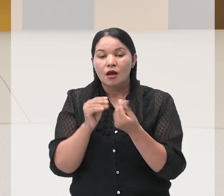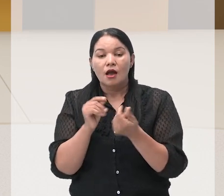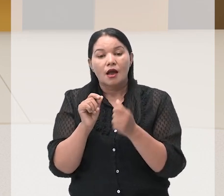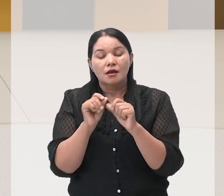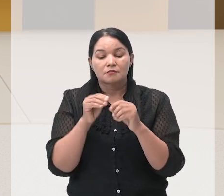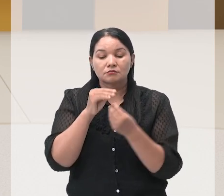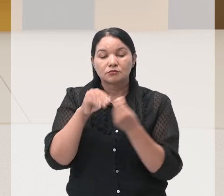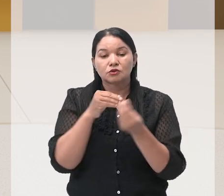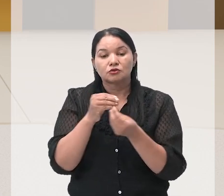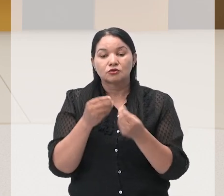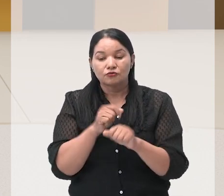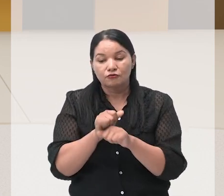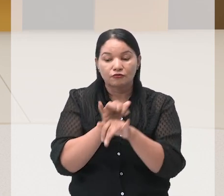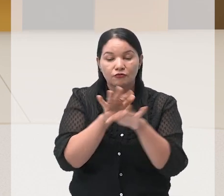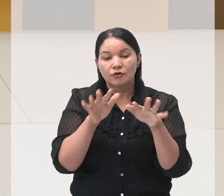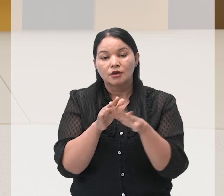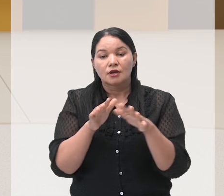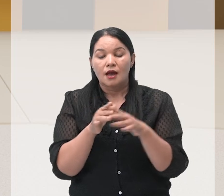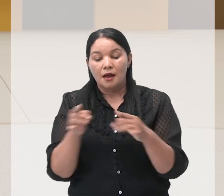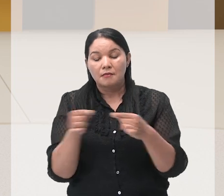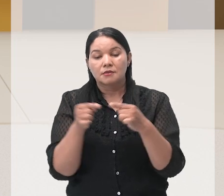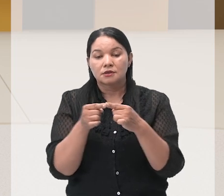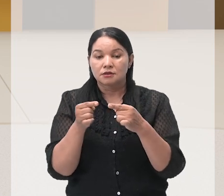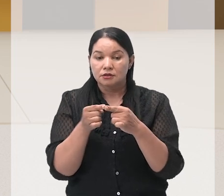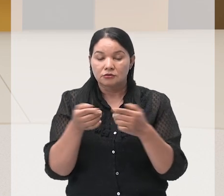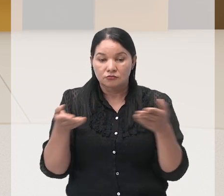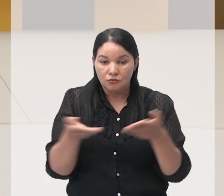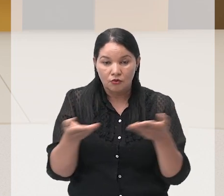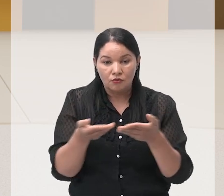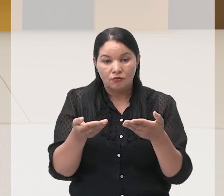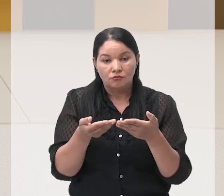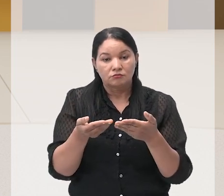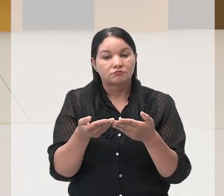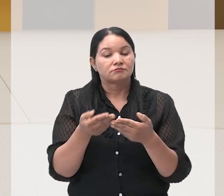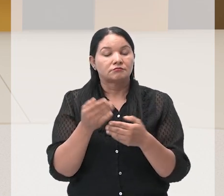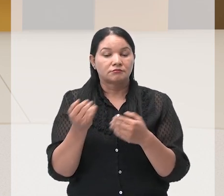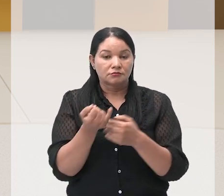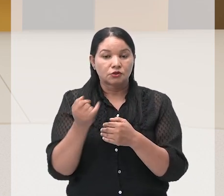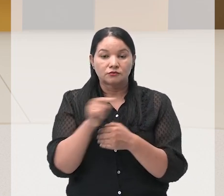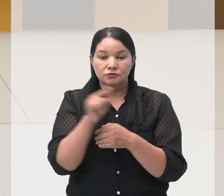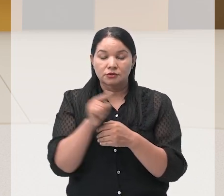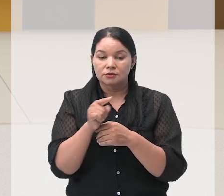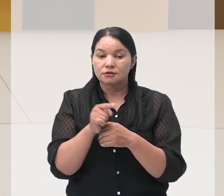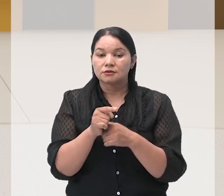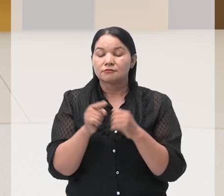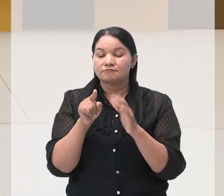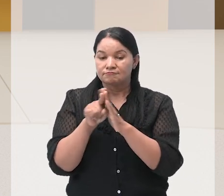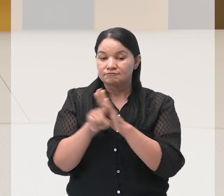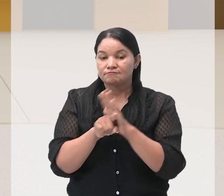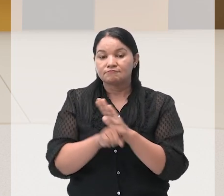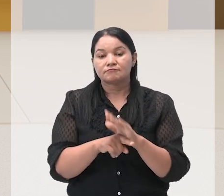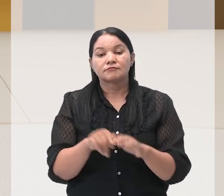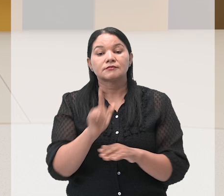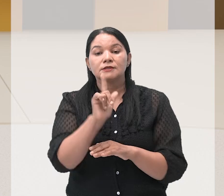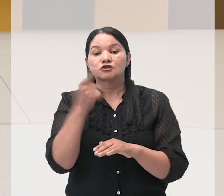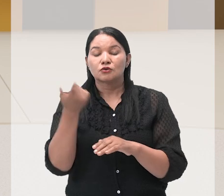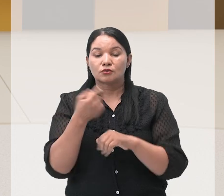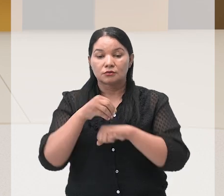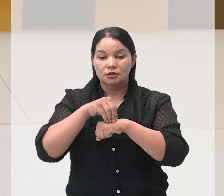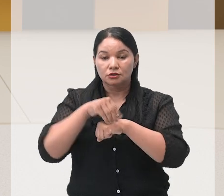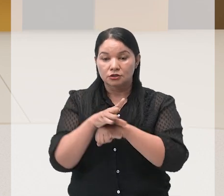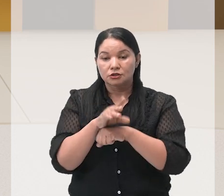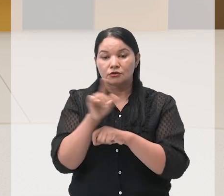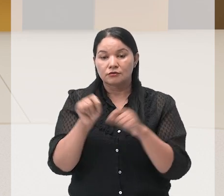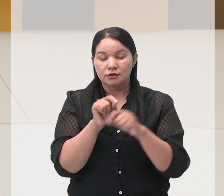cair mais em nenhuma fake news é consulte sites de checagem de fotos. Existem hoje vários